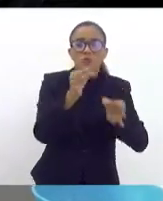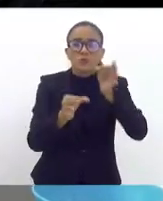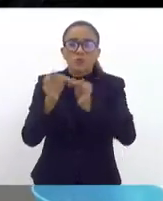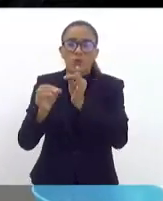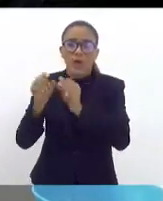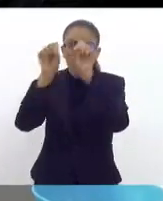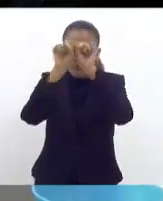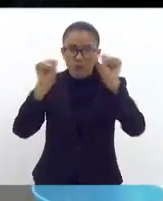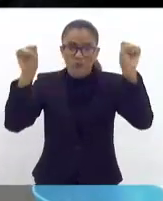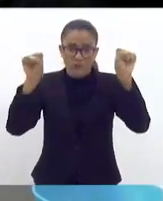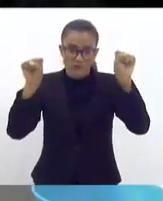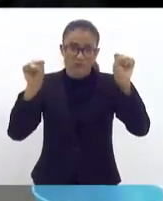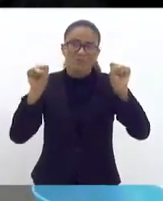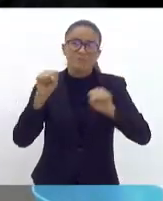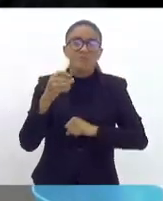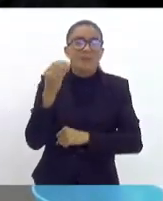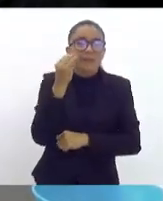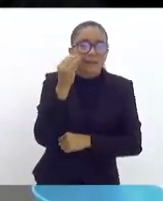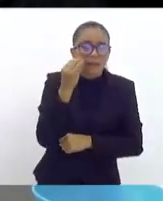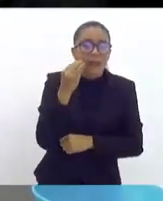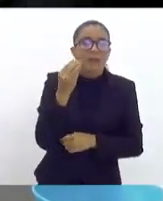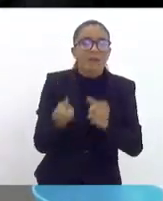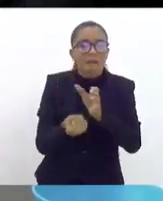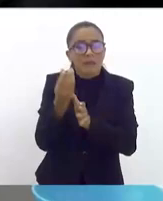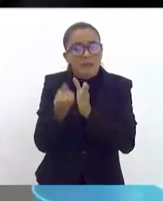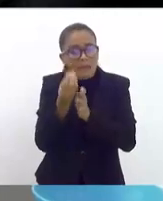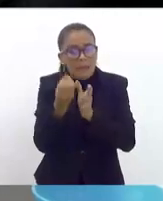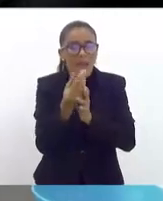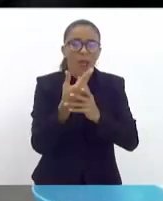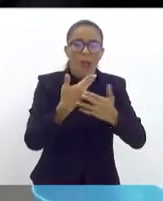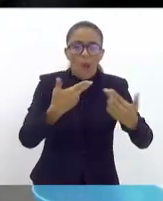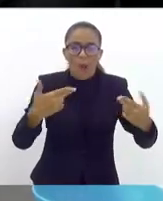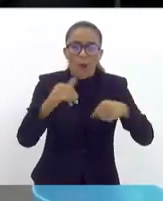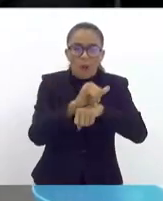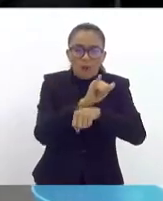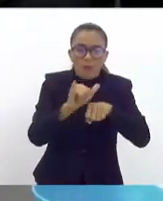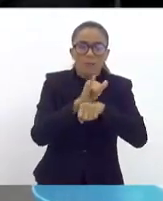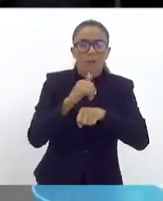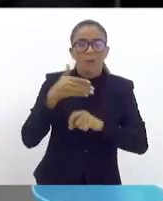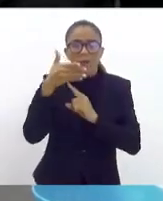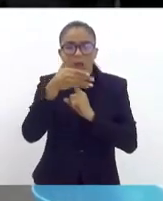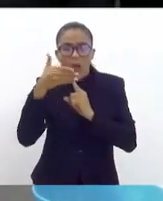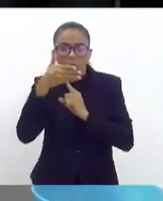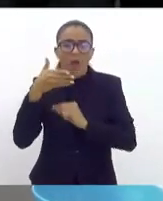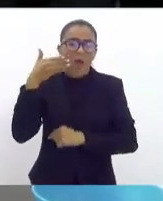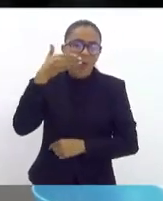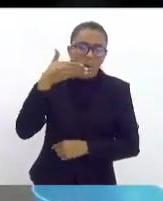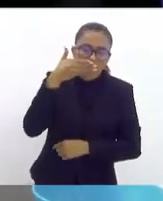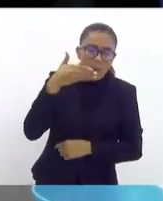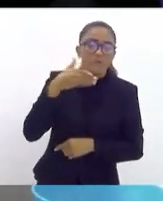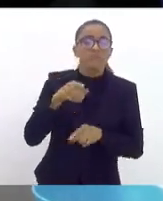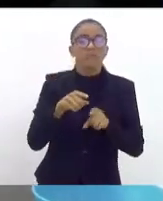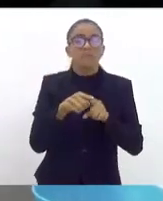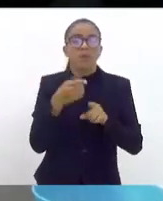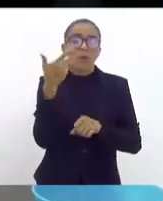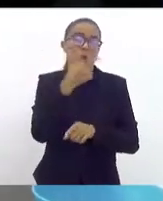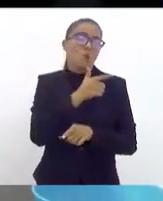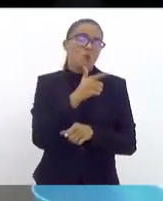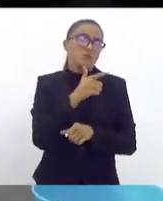até para salvar guardar e criar algum tipo de argumentação que consiga